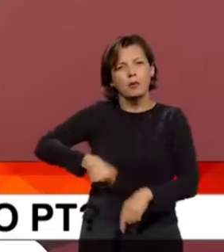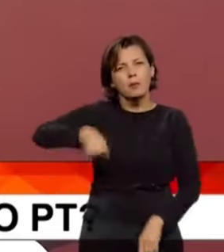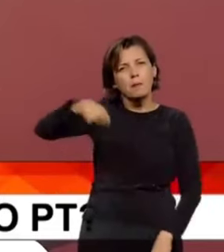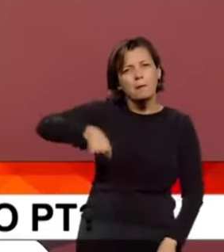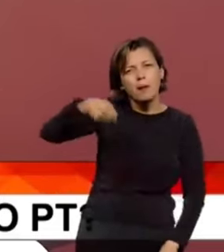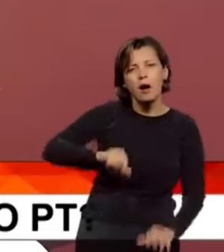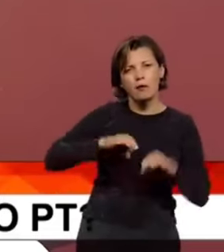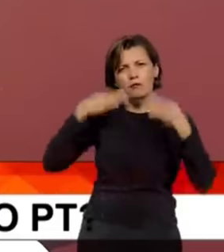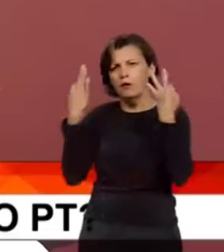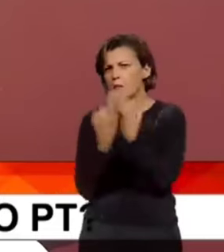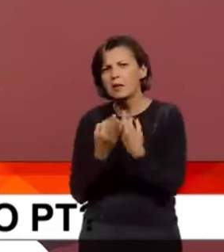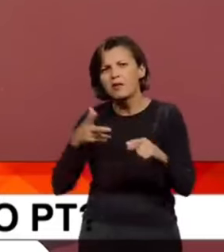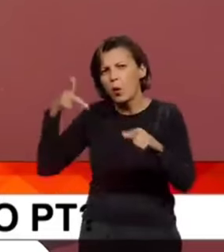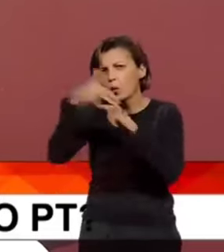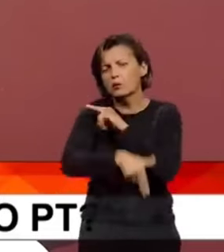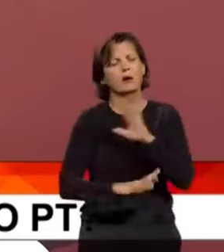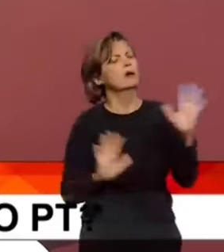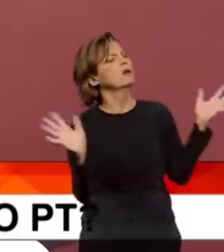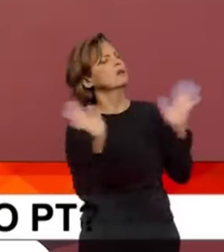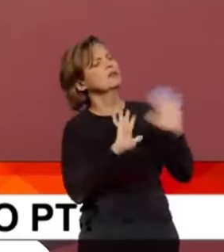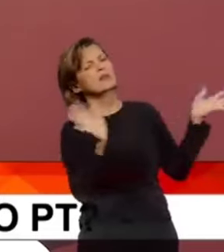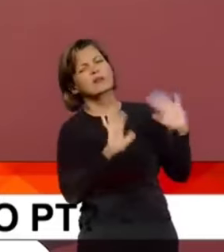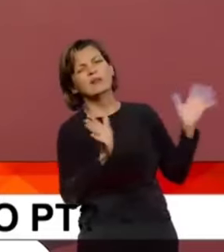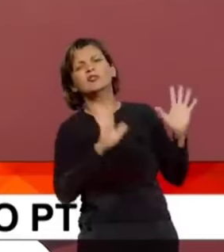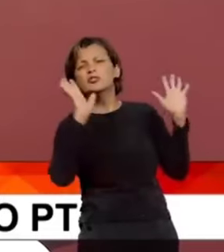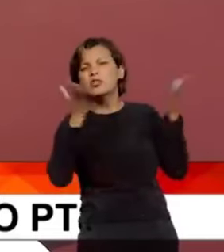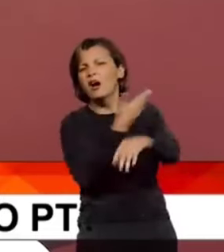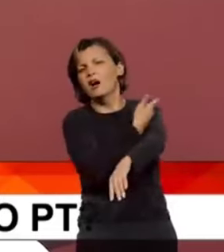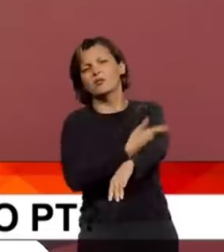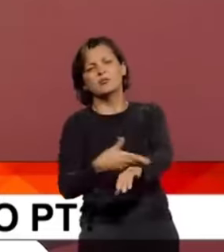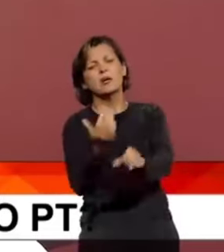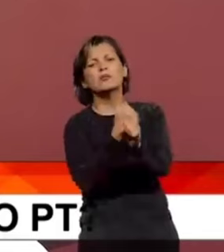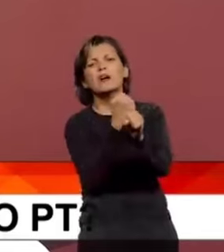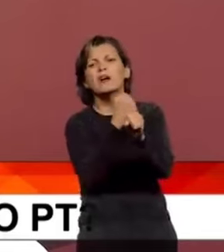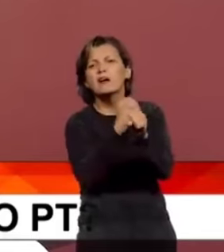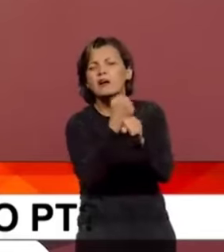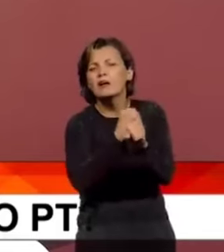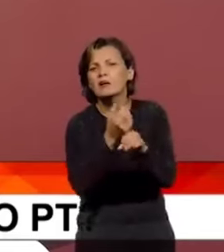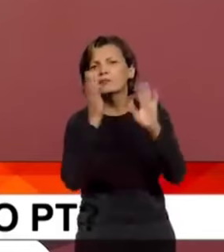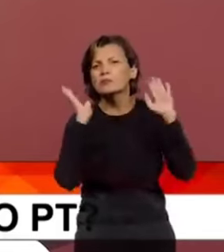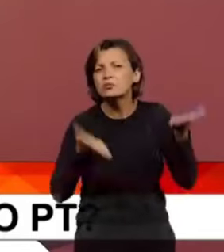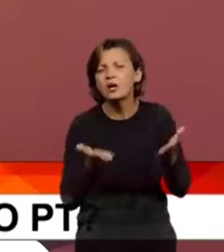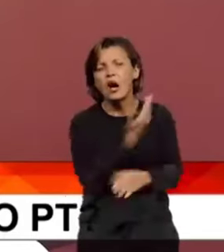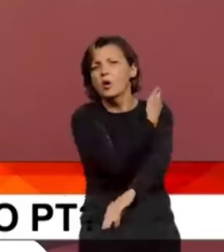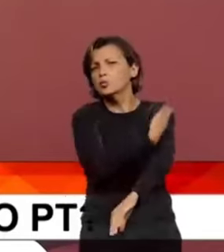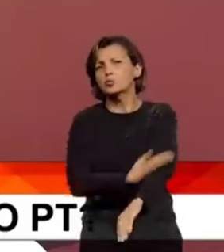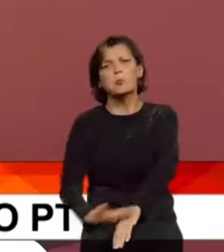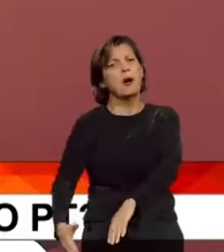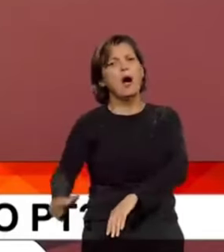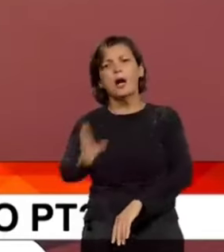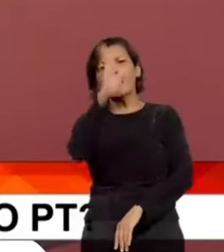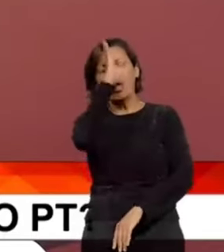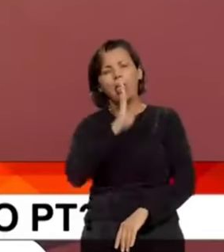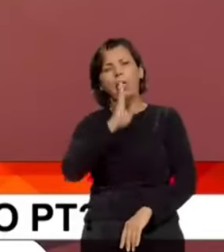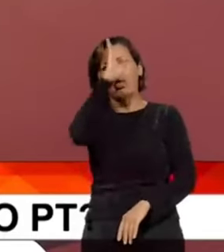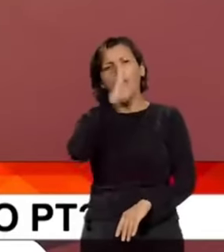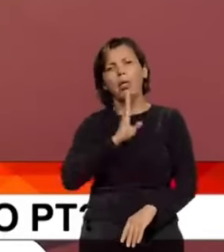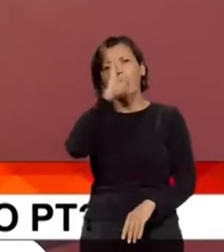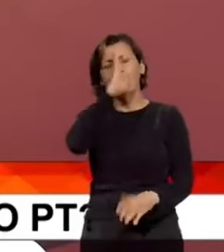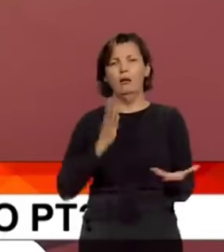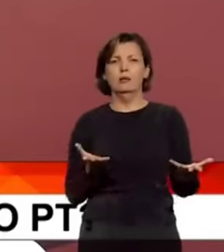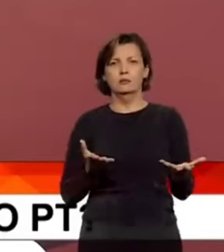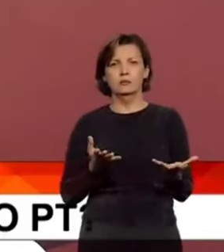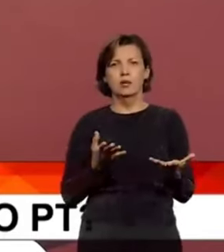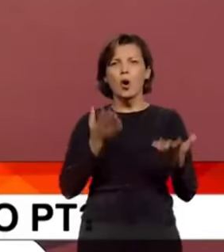décadas doutrinando um povo para o povo não trabalhar imagina Citando de bilhões que serão investidos no auxílio se tivesse